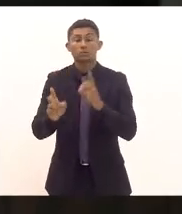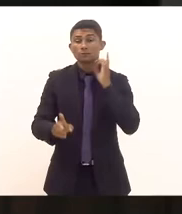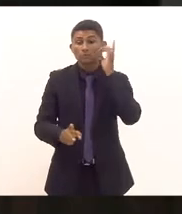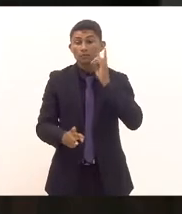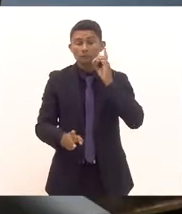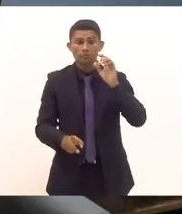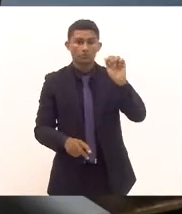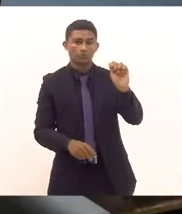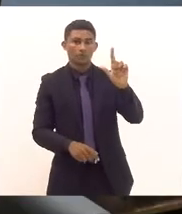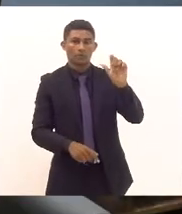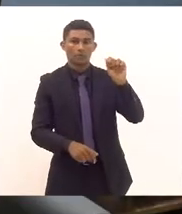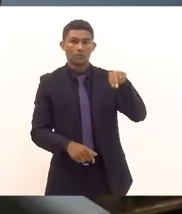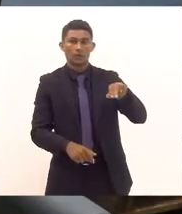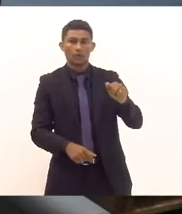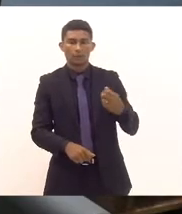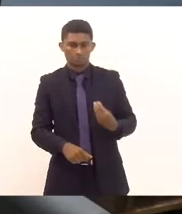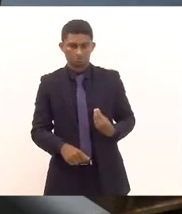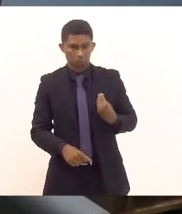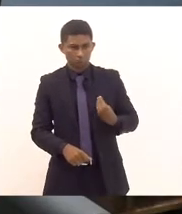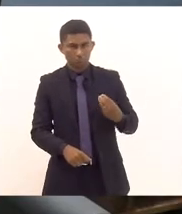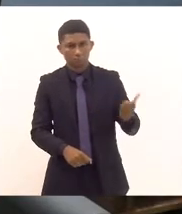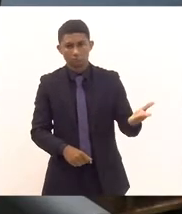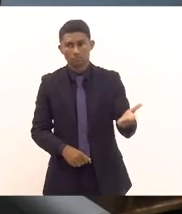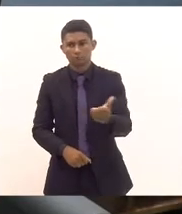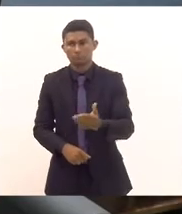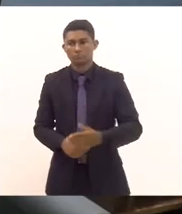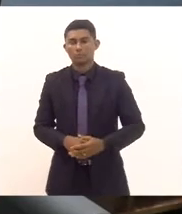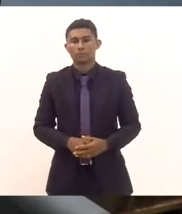passos e E